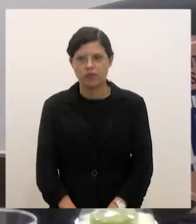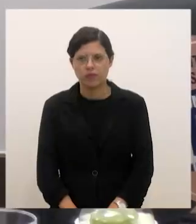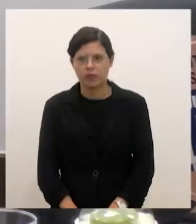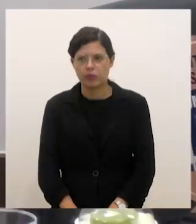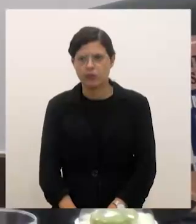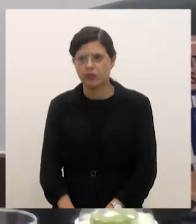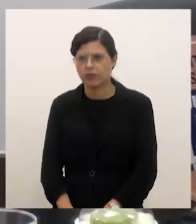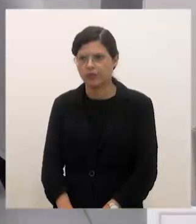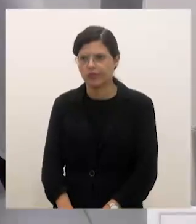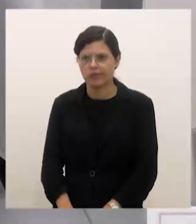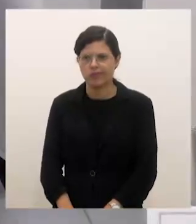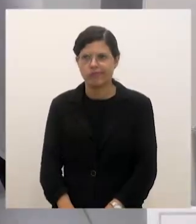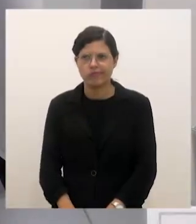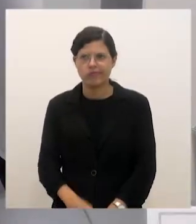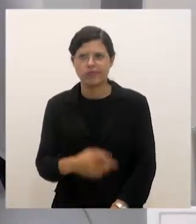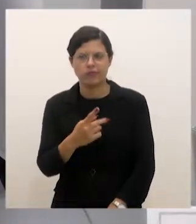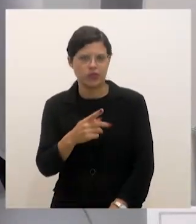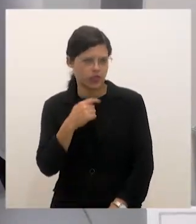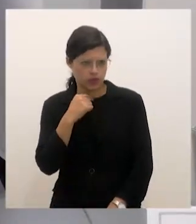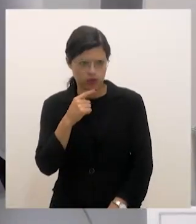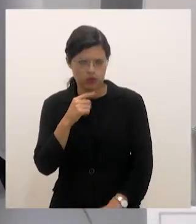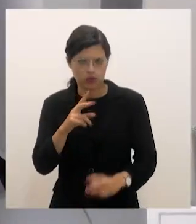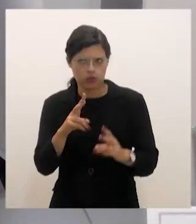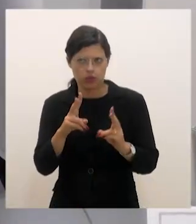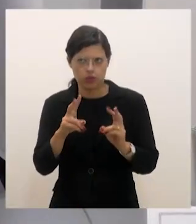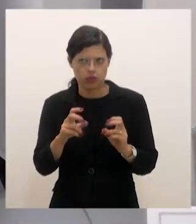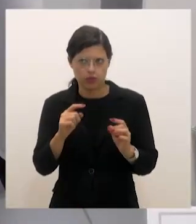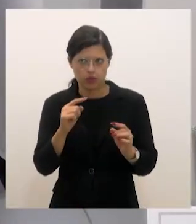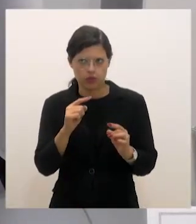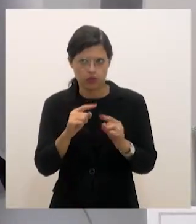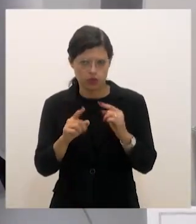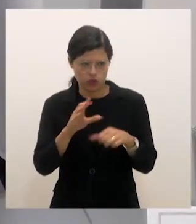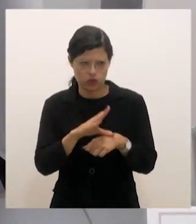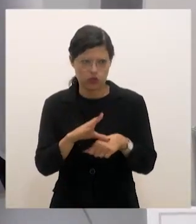A dúvida de Vossa Excelência é a inconstitucionalidade.